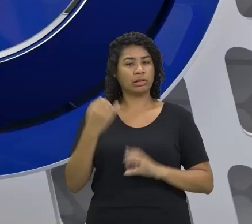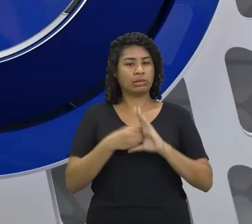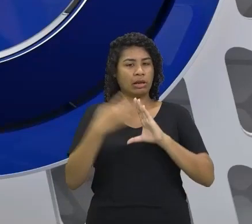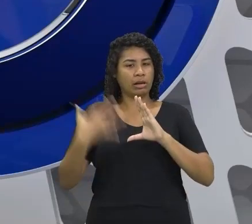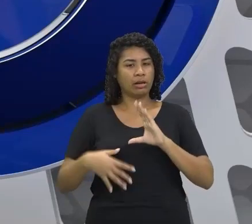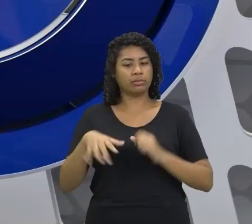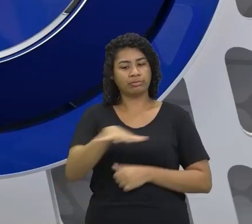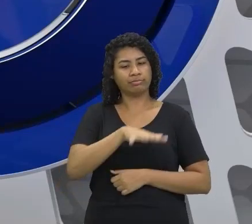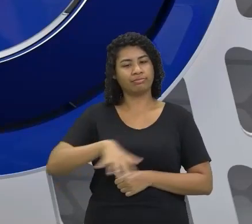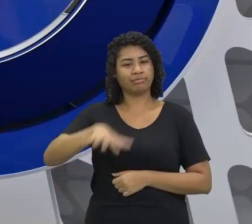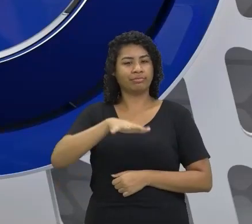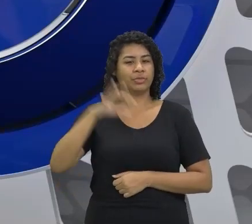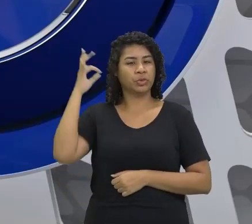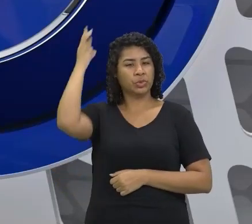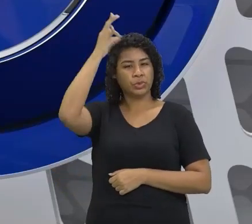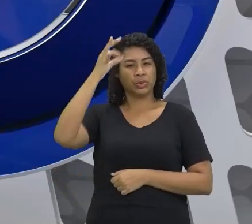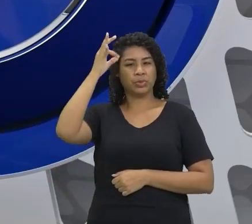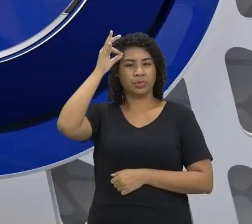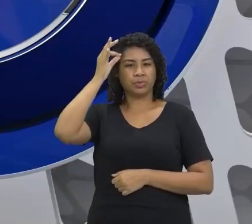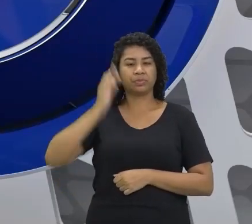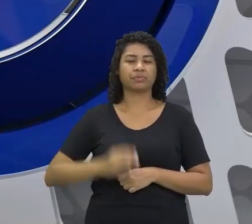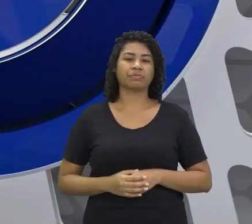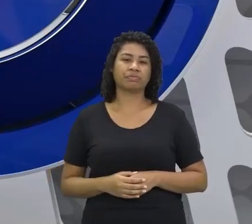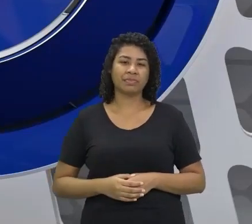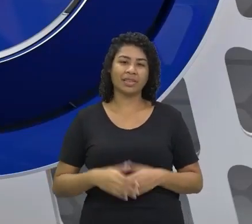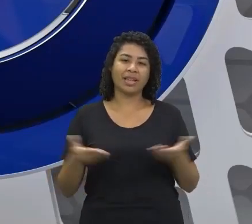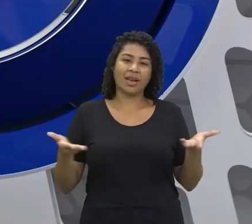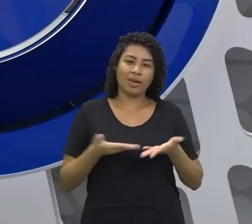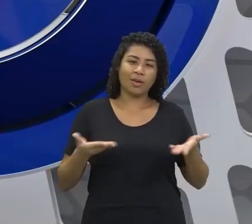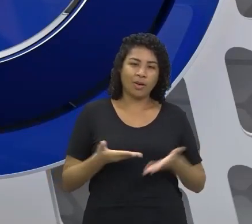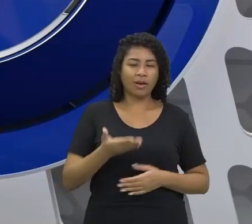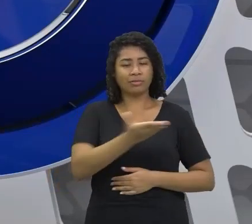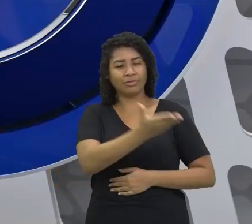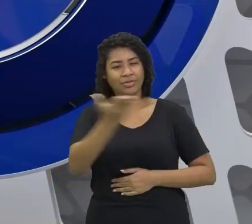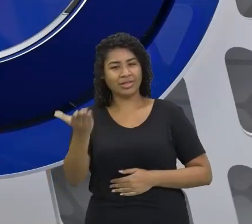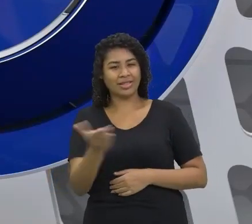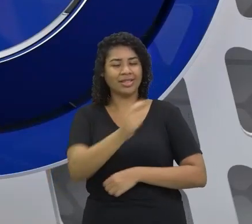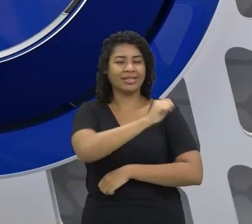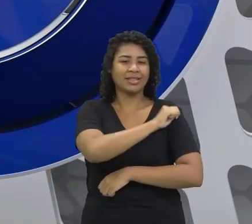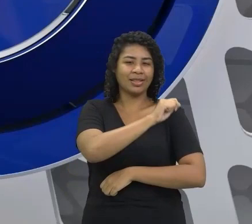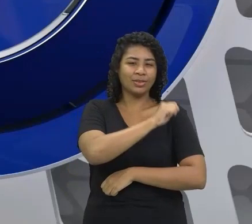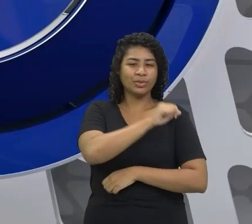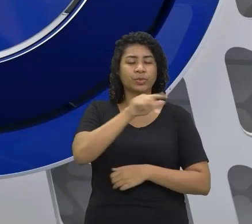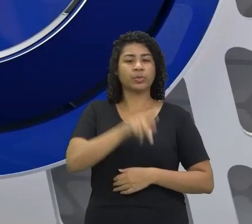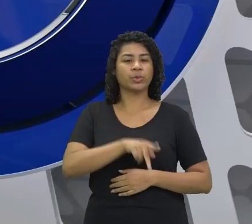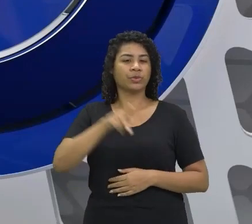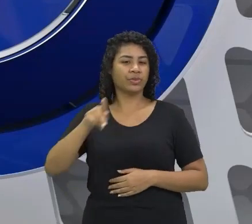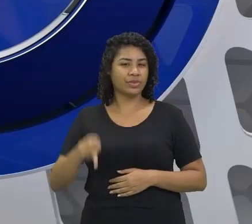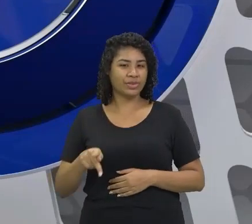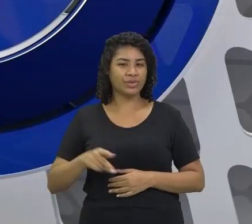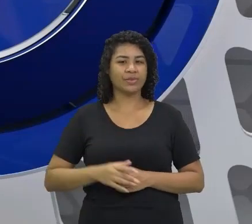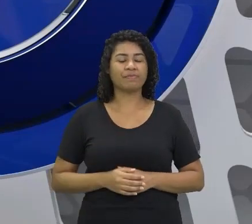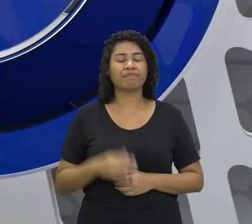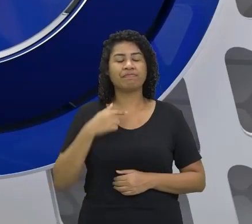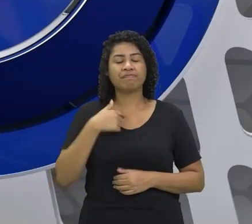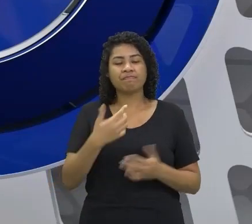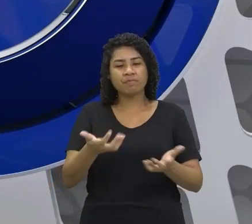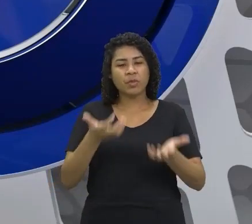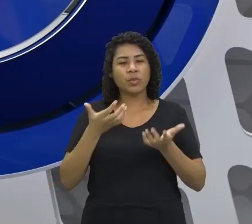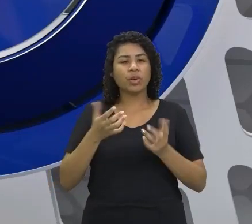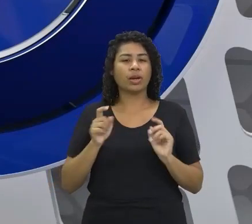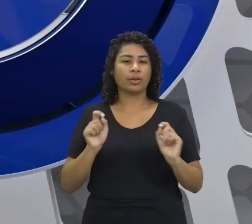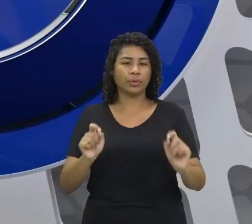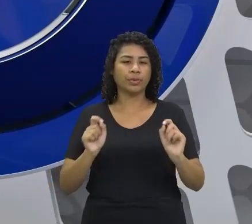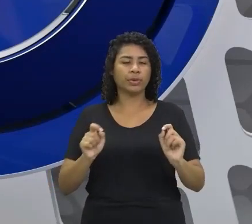da sua espiritualidade. Por fim, meu caro aluno, meu caro professor, né, quero